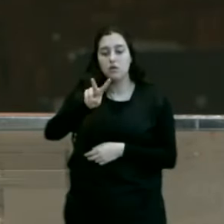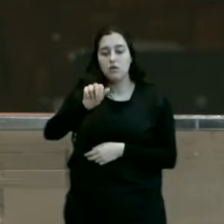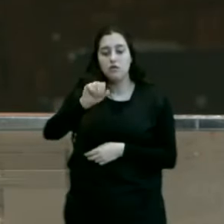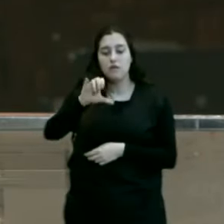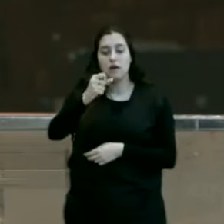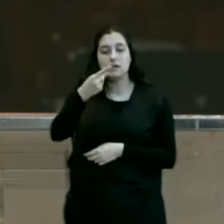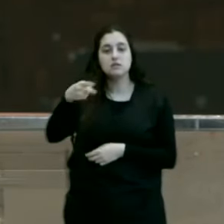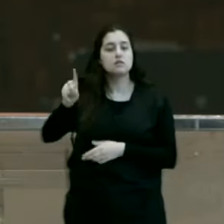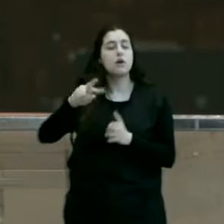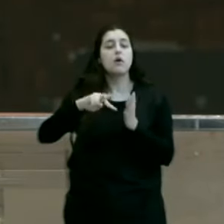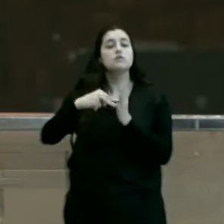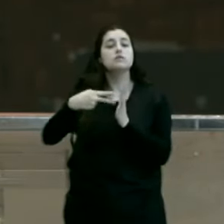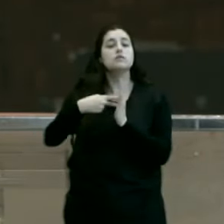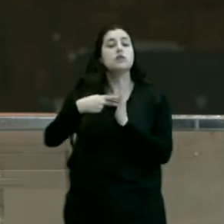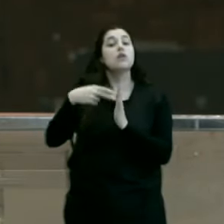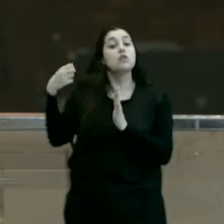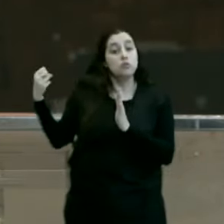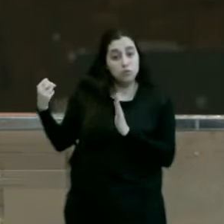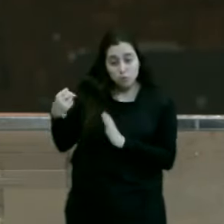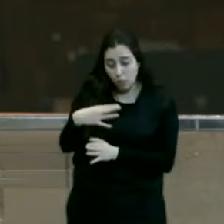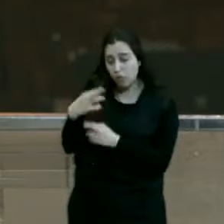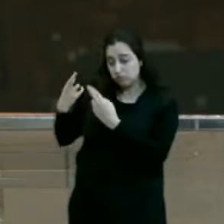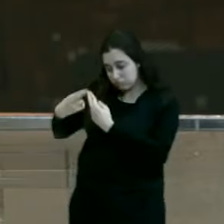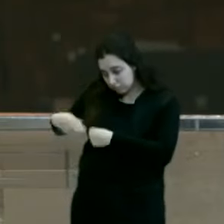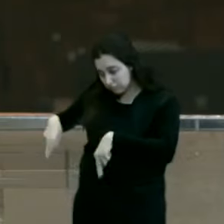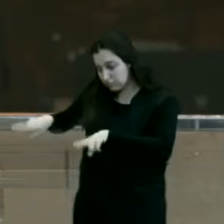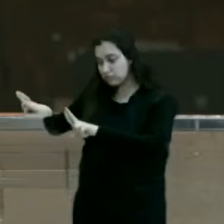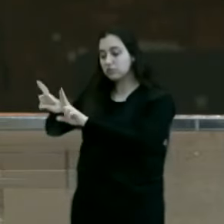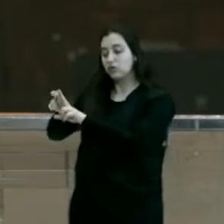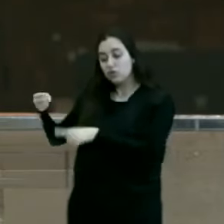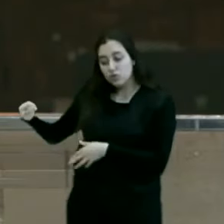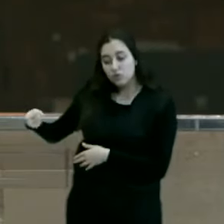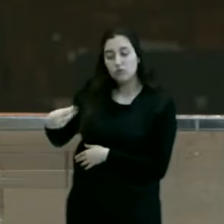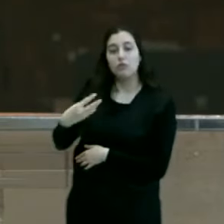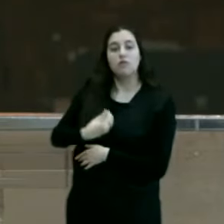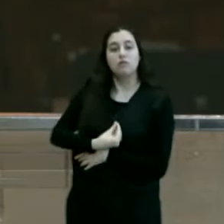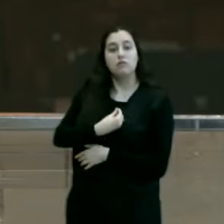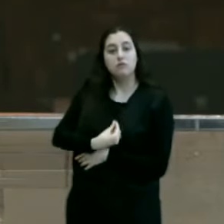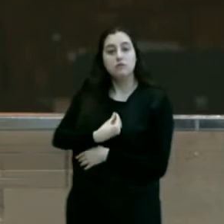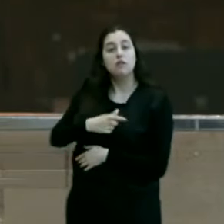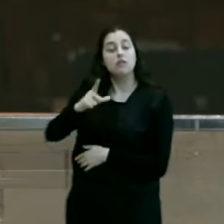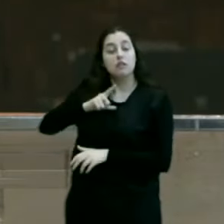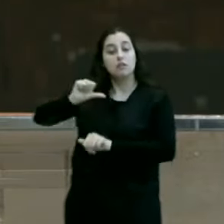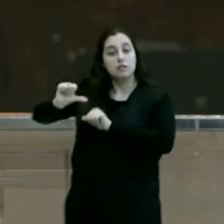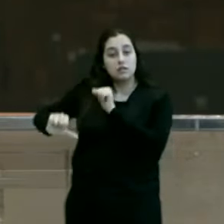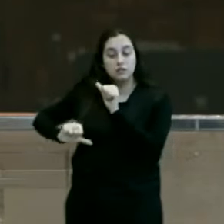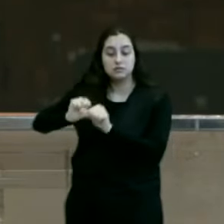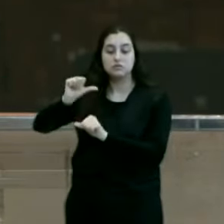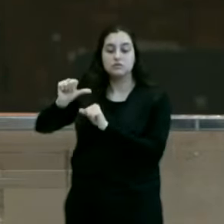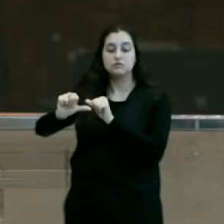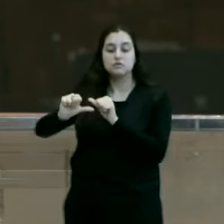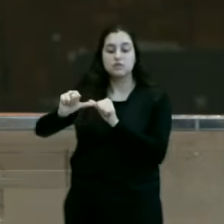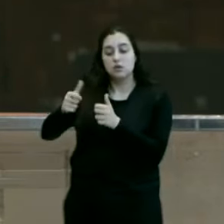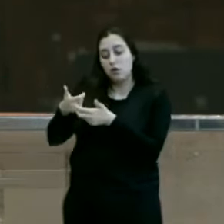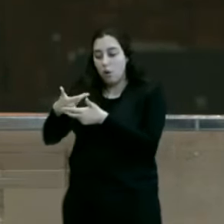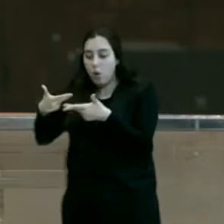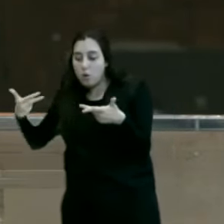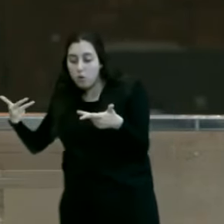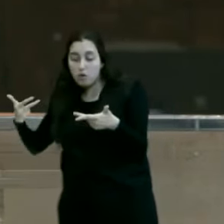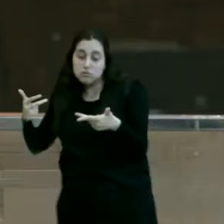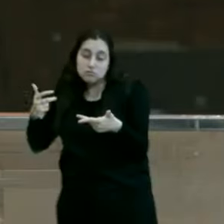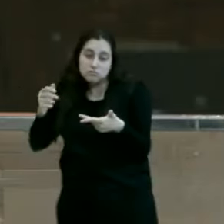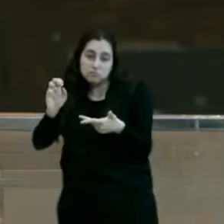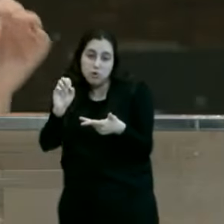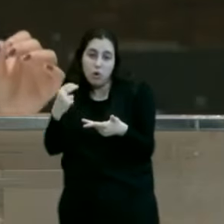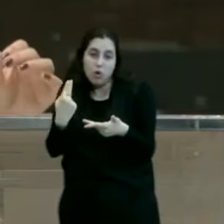tornar novo, recompor, revigorar, transformar, ato ou